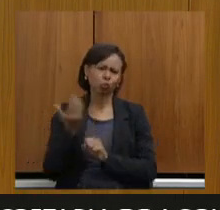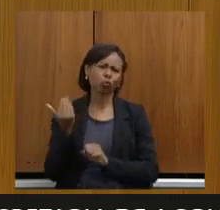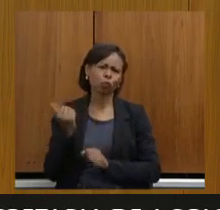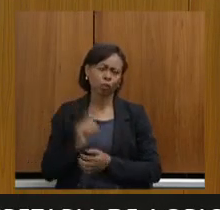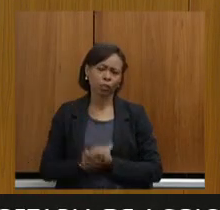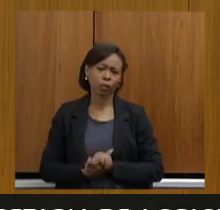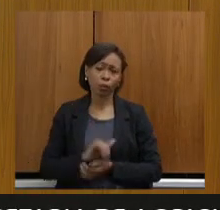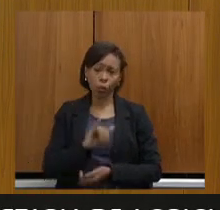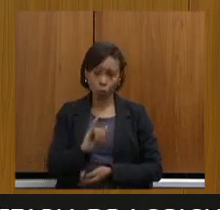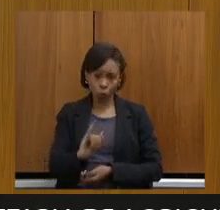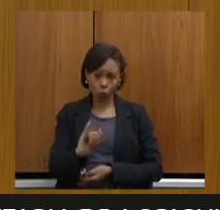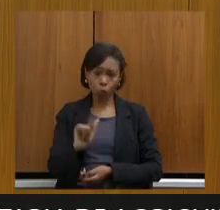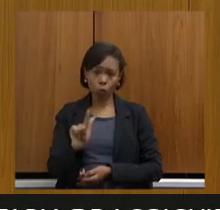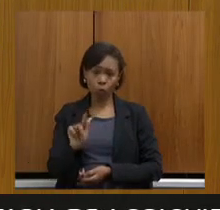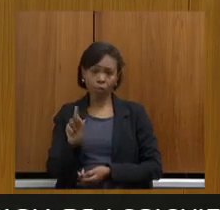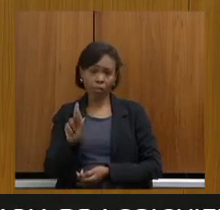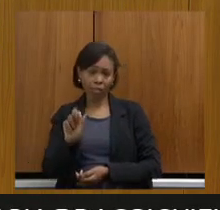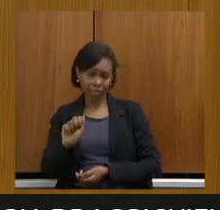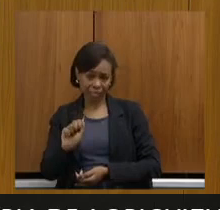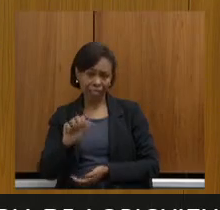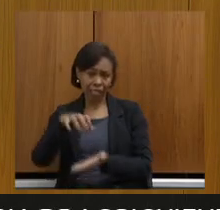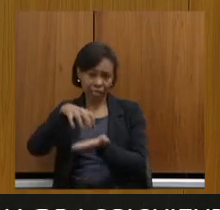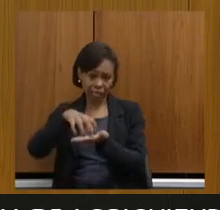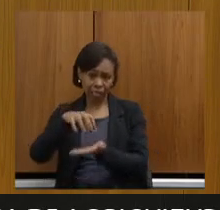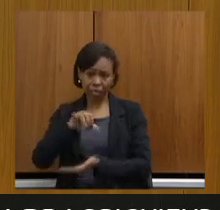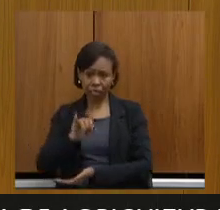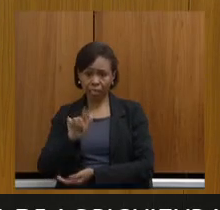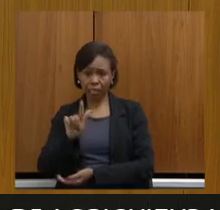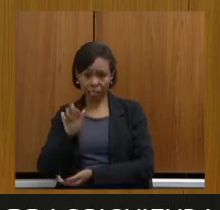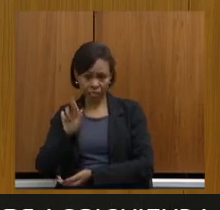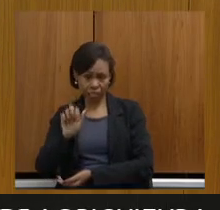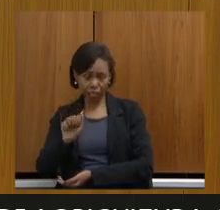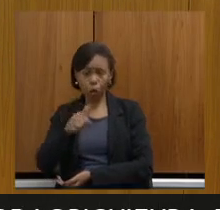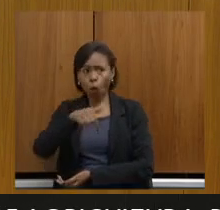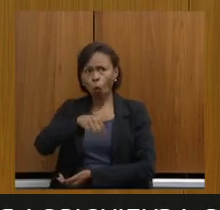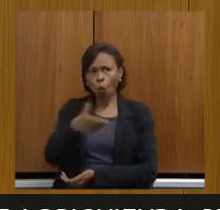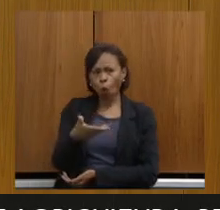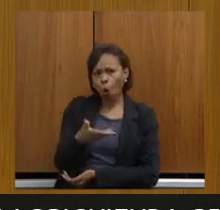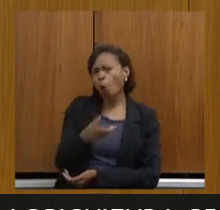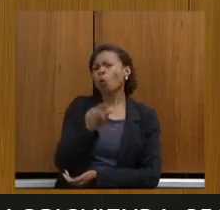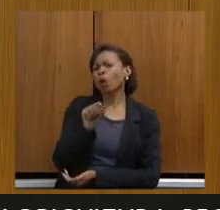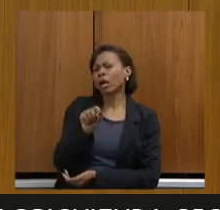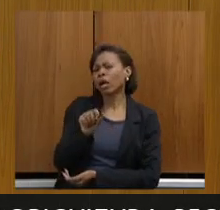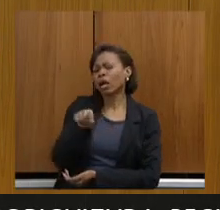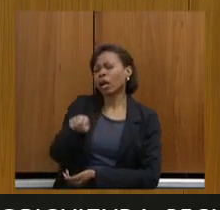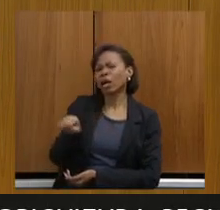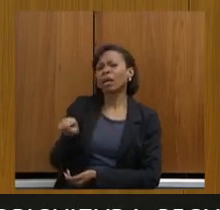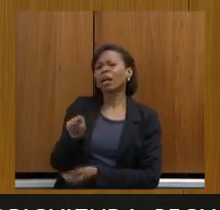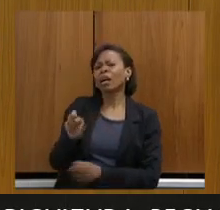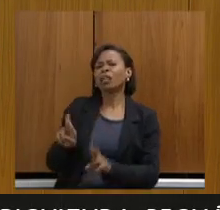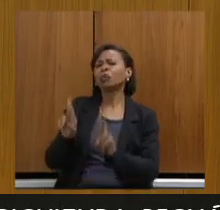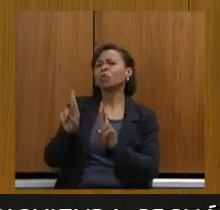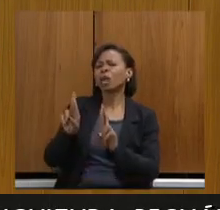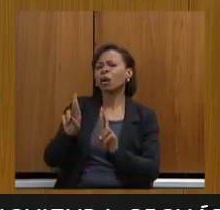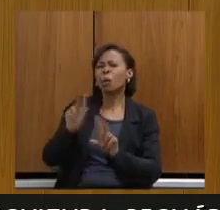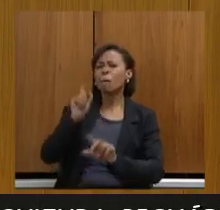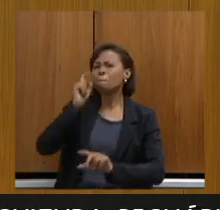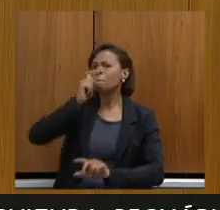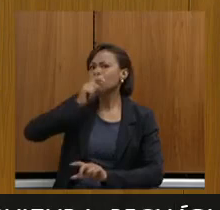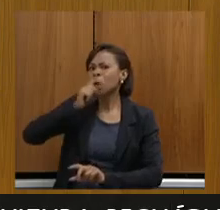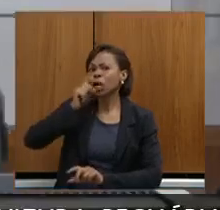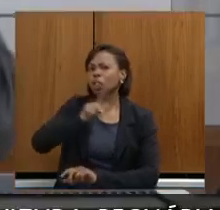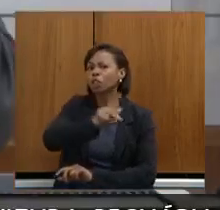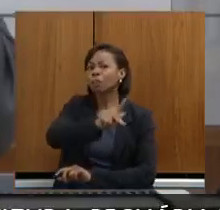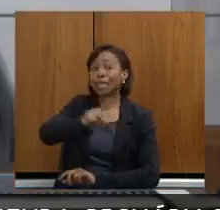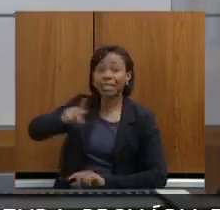O Incra O Incra Hoje ele é governado por mentirosos eu tô chamando